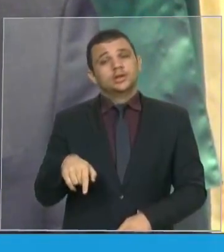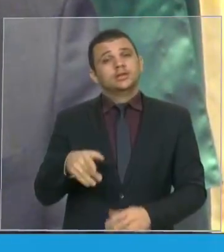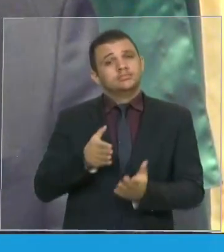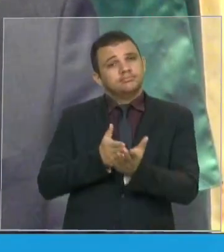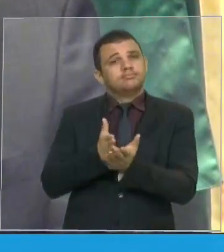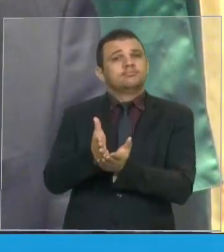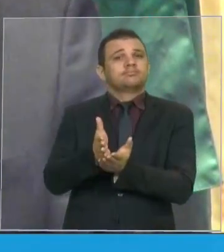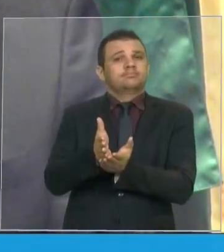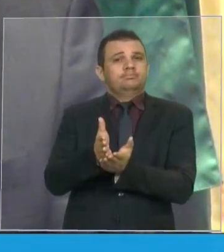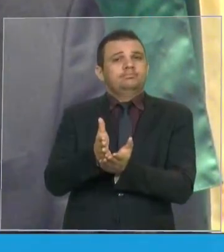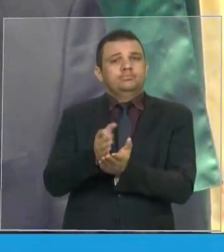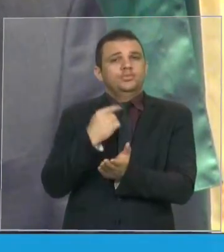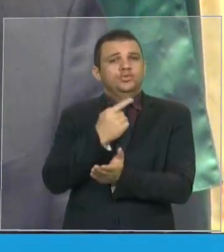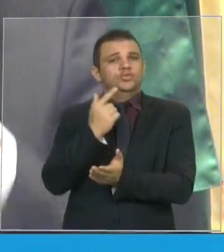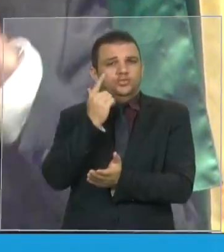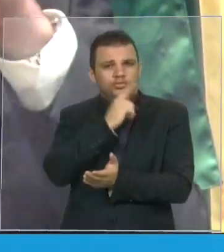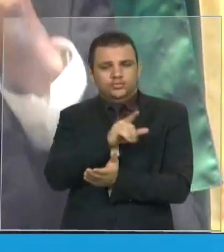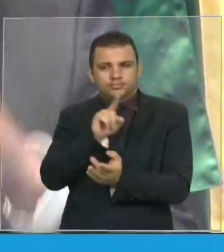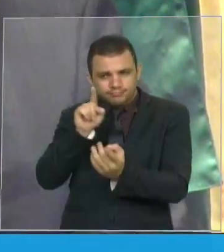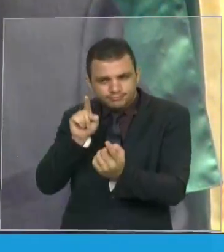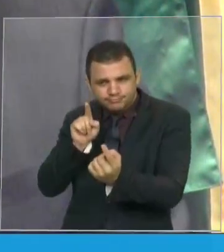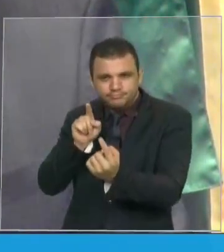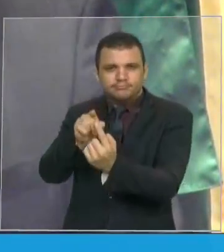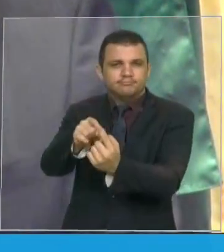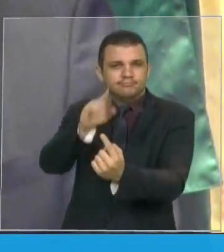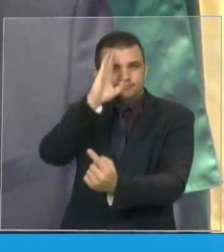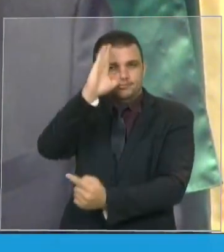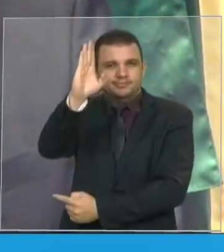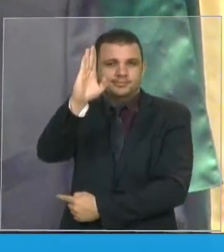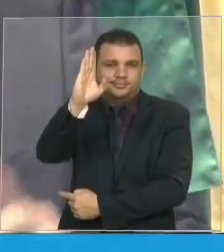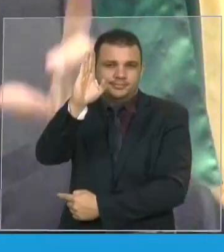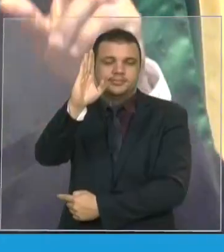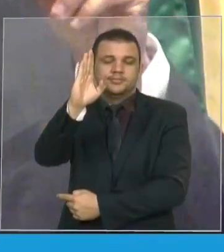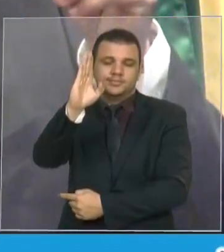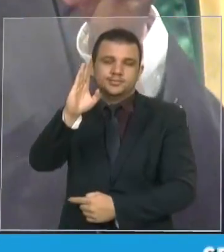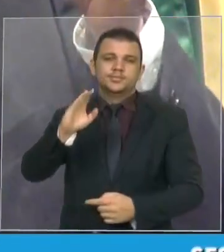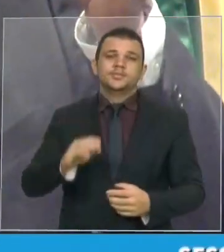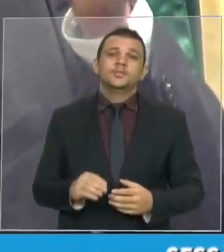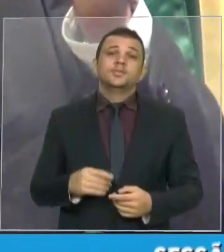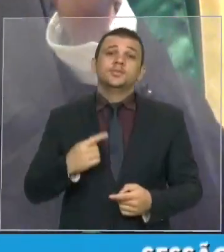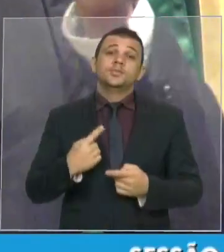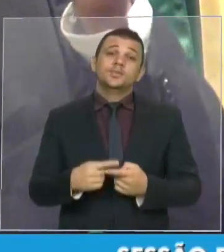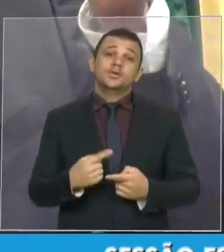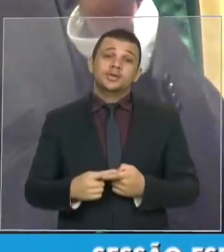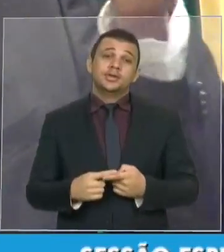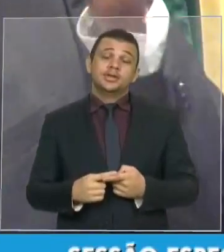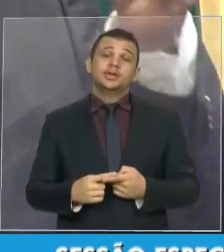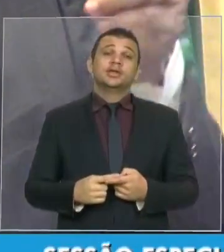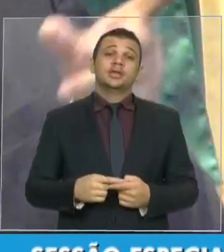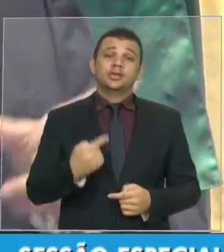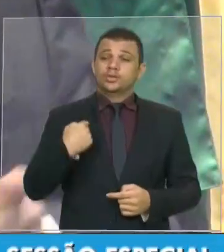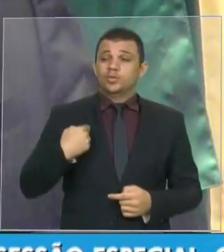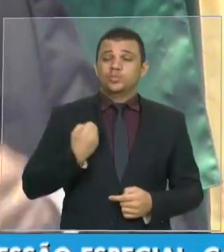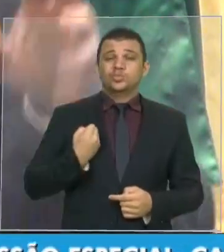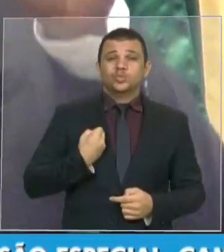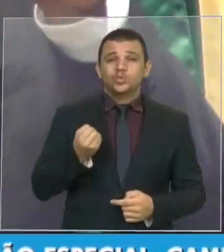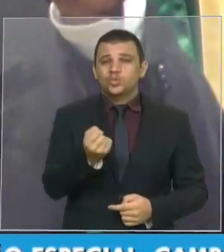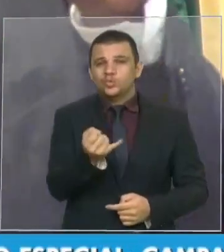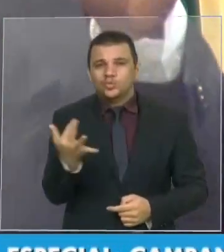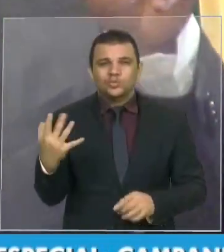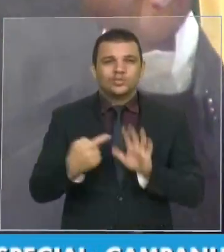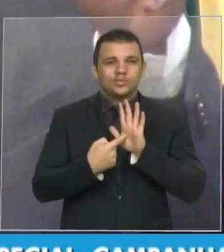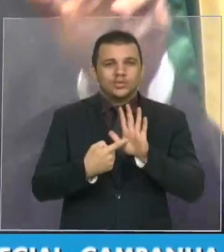é chegar ao ideal, né? O ideal seria meio aspas, né? No sentido que, apesar desse número, esses números aí, nós